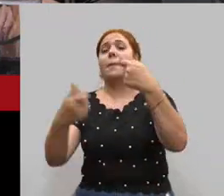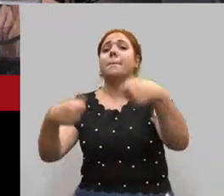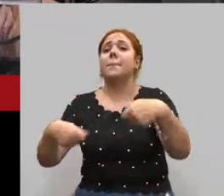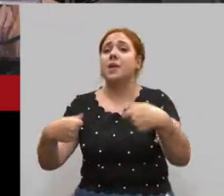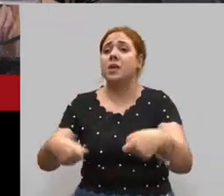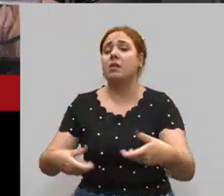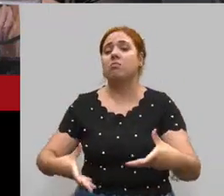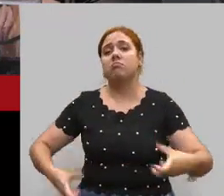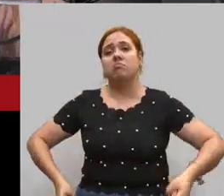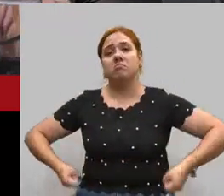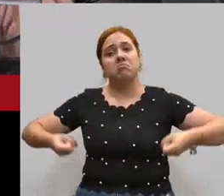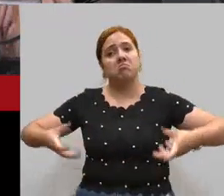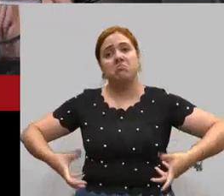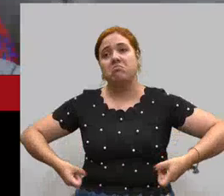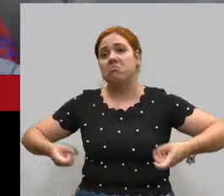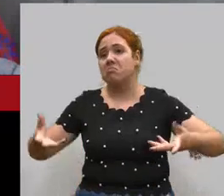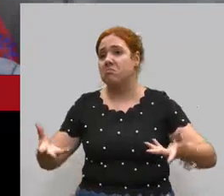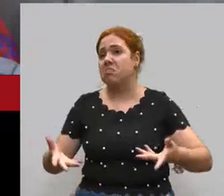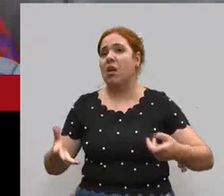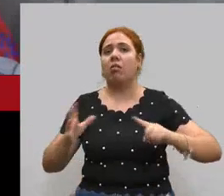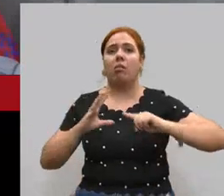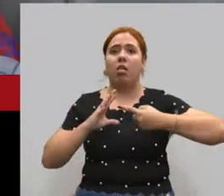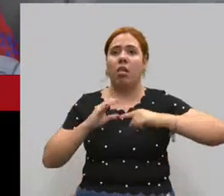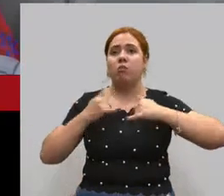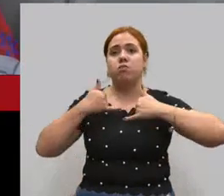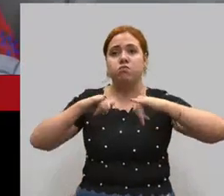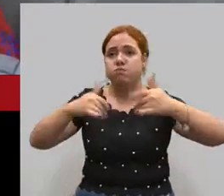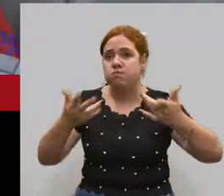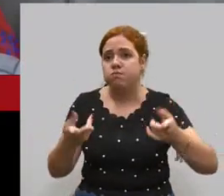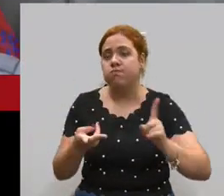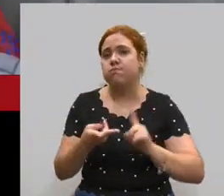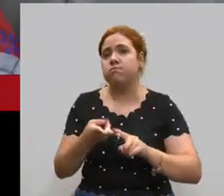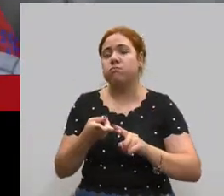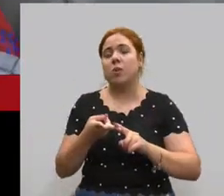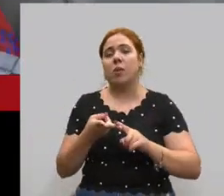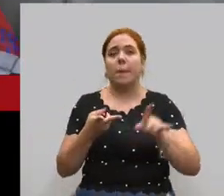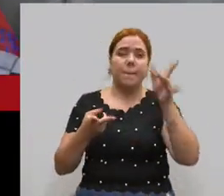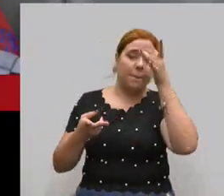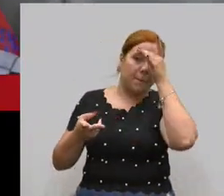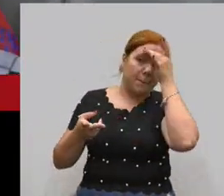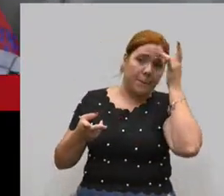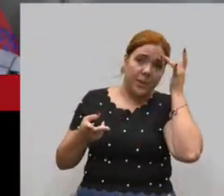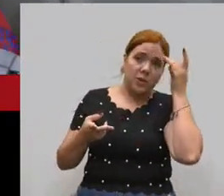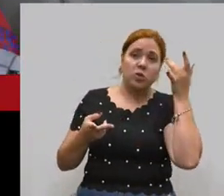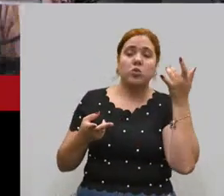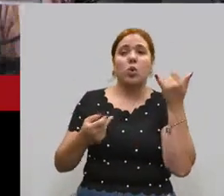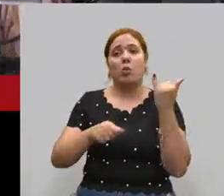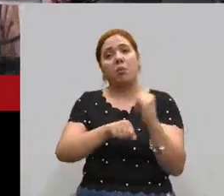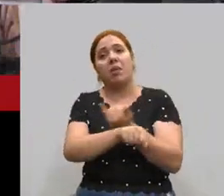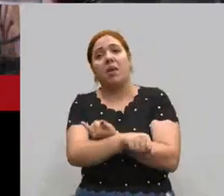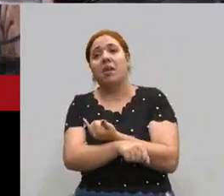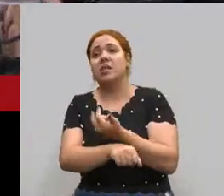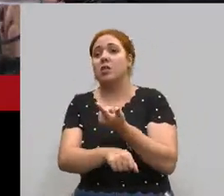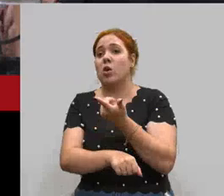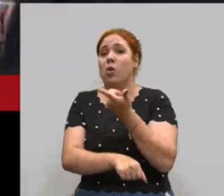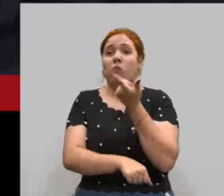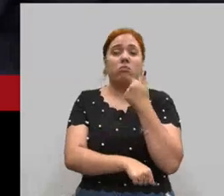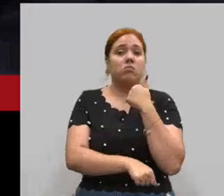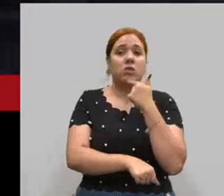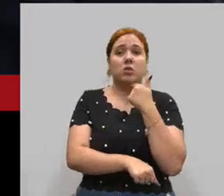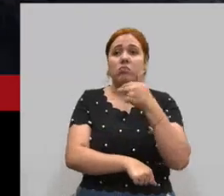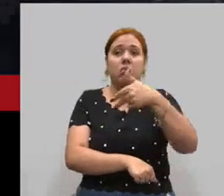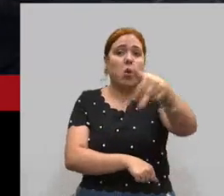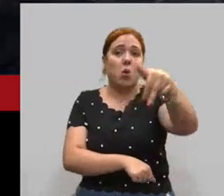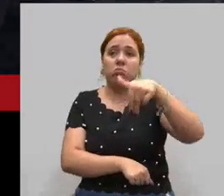uma cadeira motorizada uma pessoa obesa Com redução limitação de de de movimentos